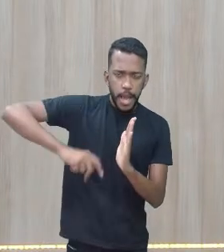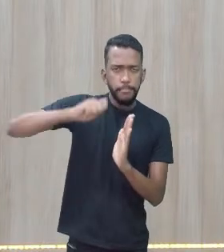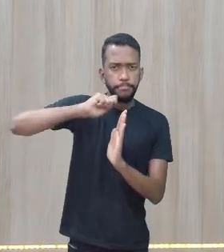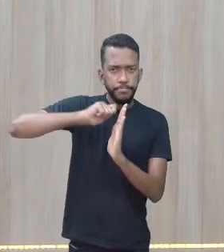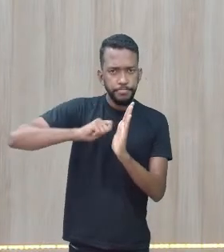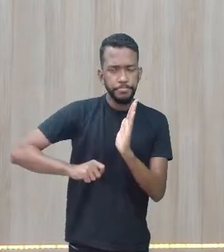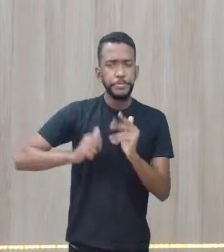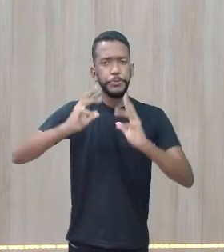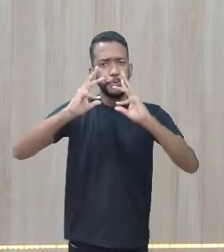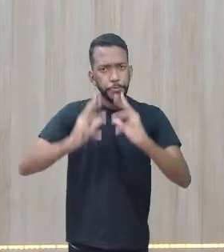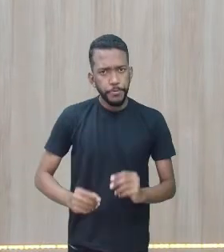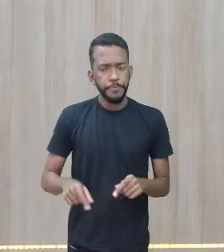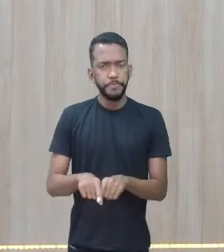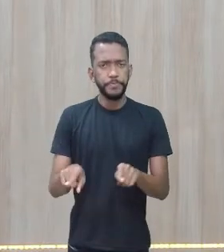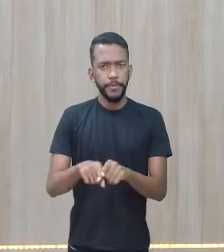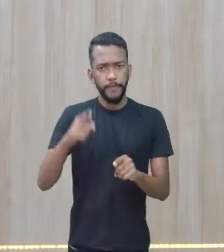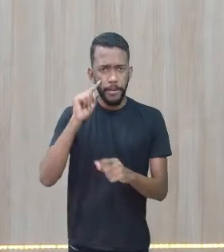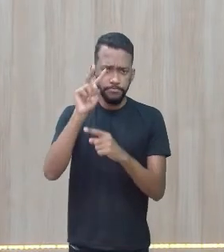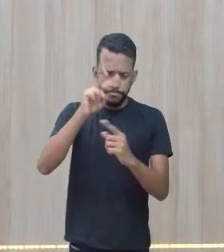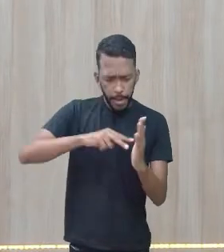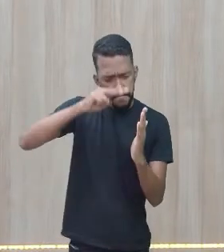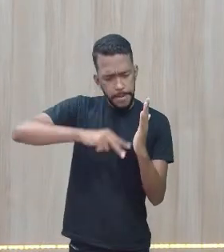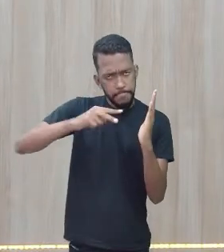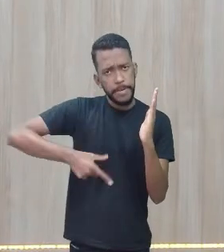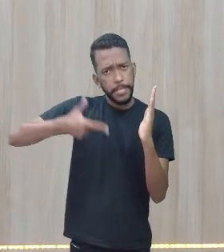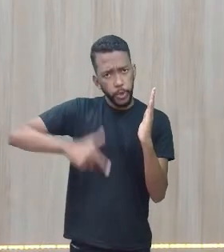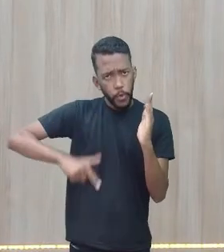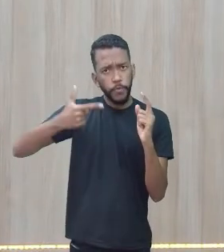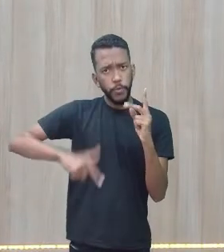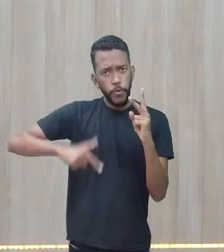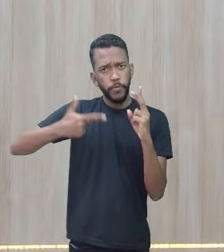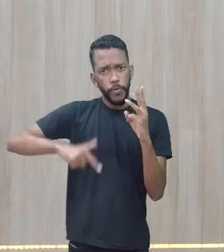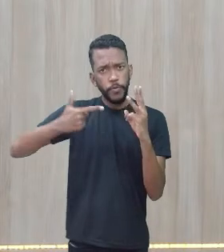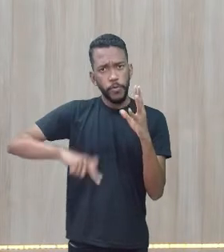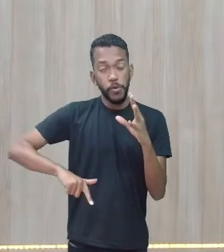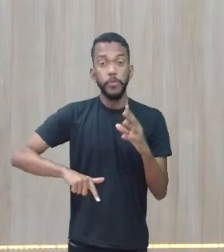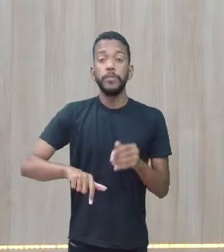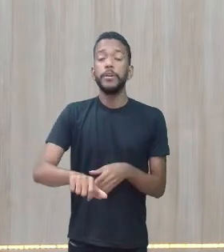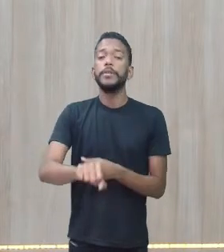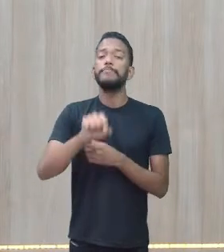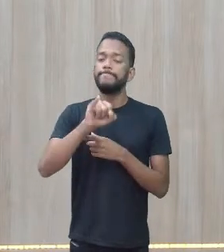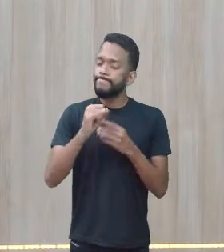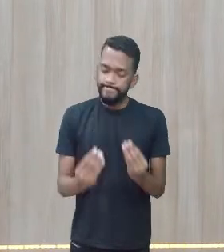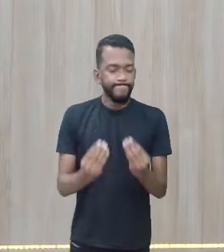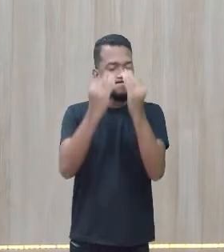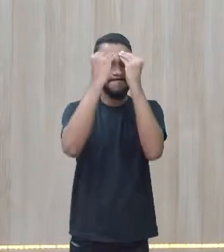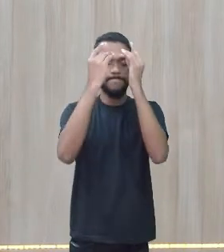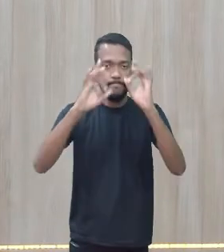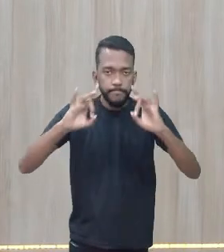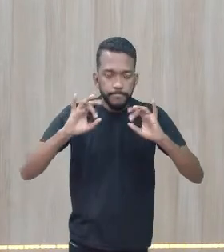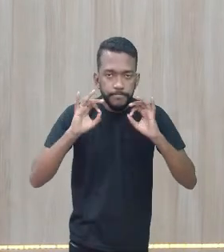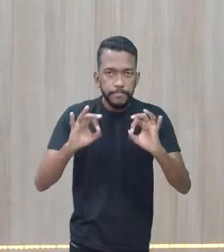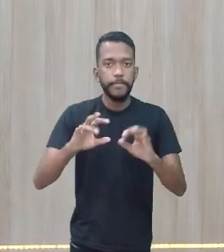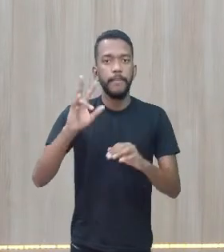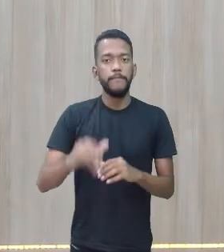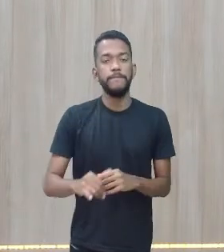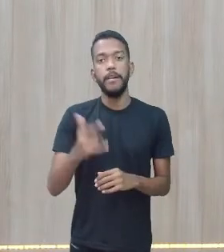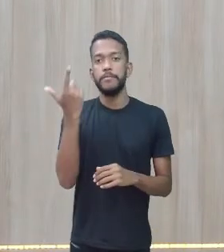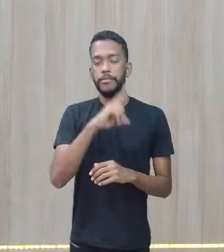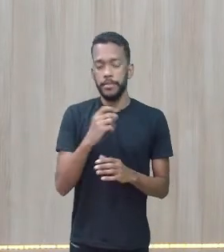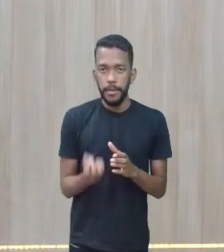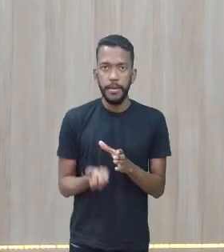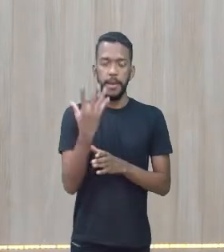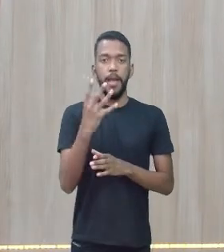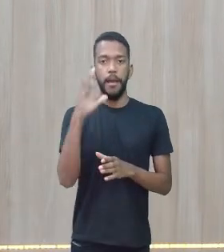reescrever, não é? Rever este conteúdo. Com certeza, eu não tenho dúvida, vai ser gerado